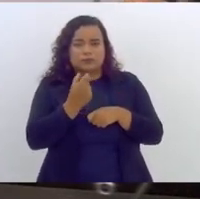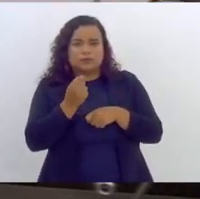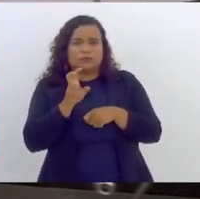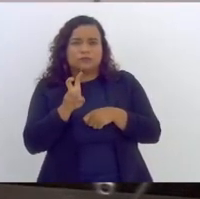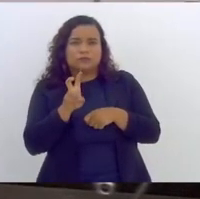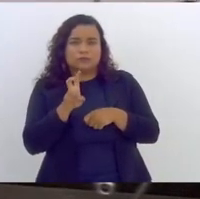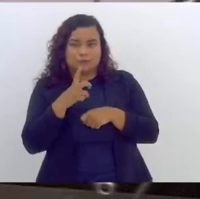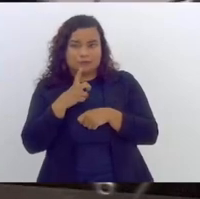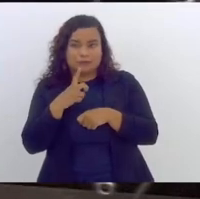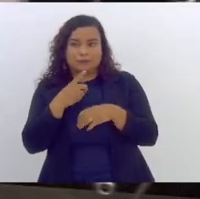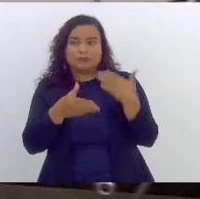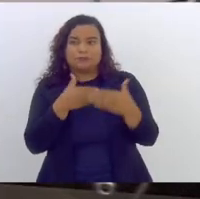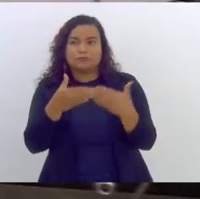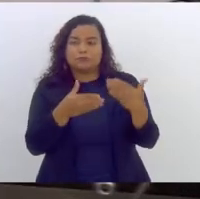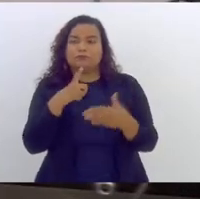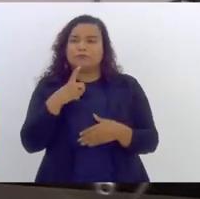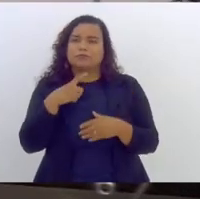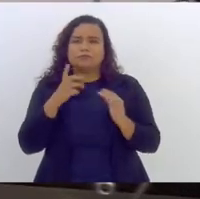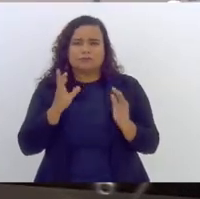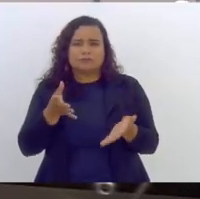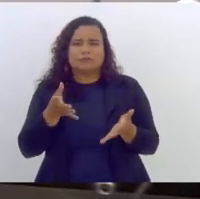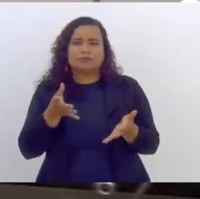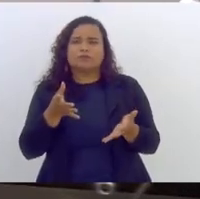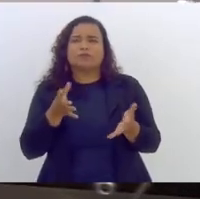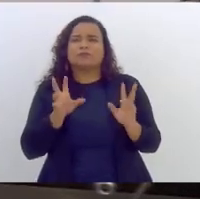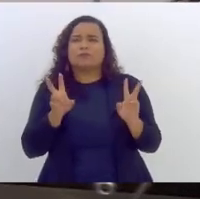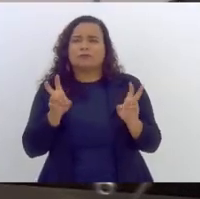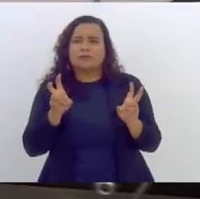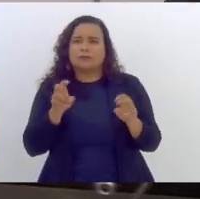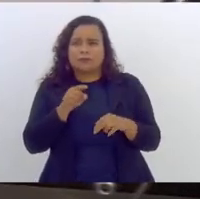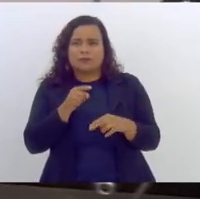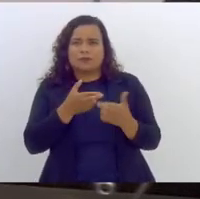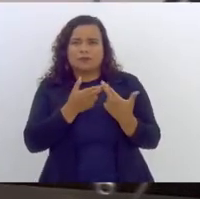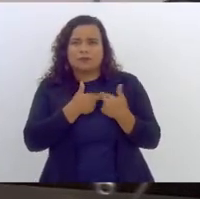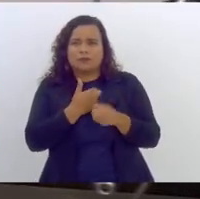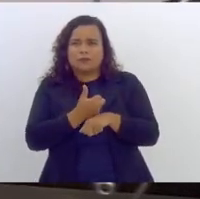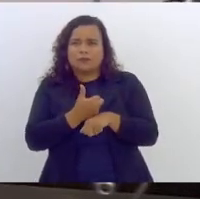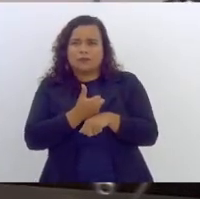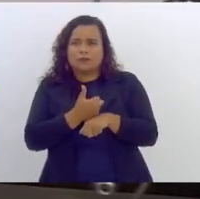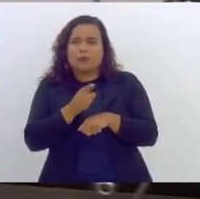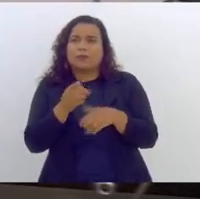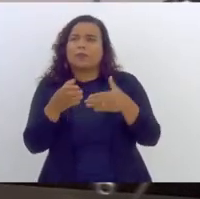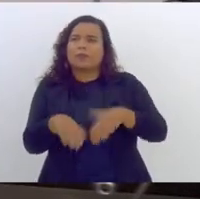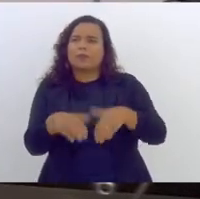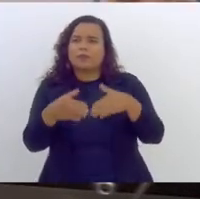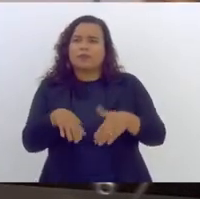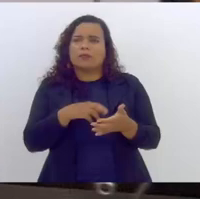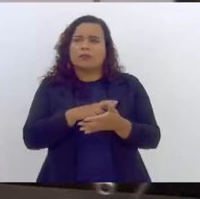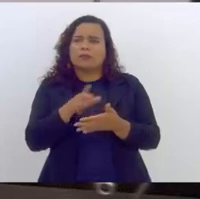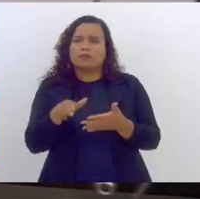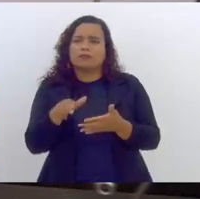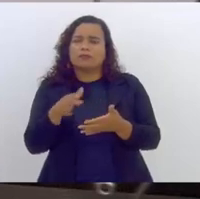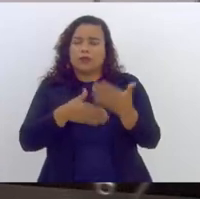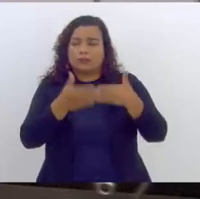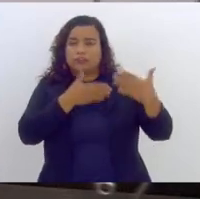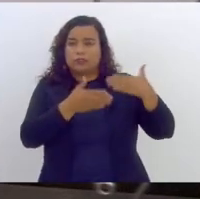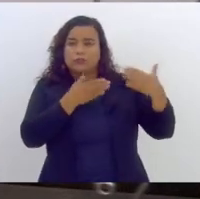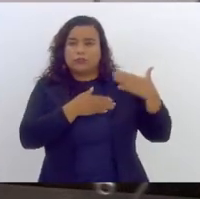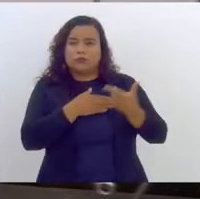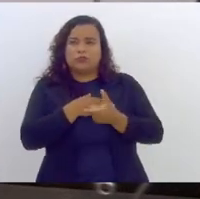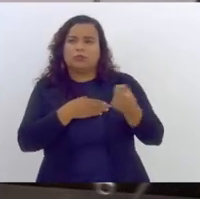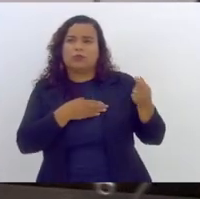é entrelitação não a respeito sobre desse cargo esses concursos muito antigos